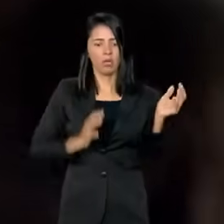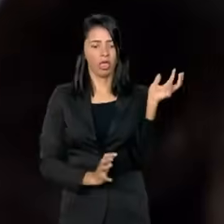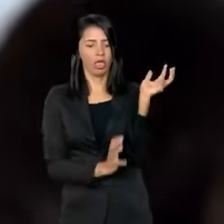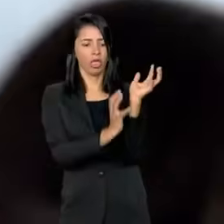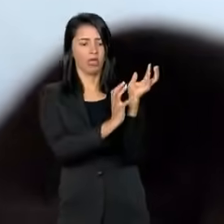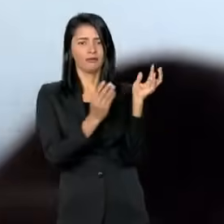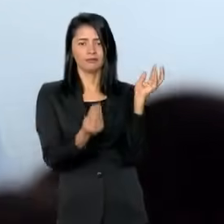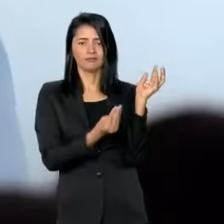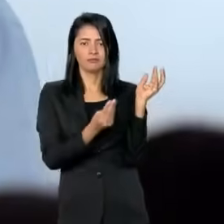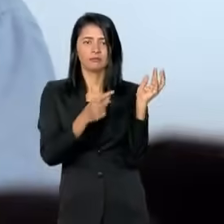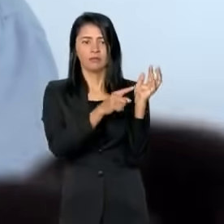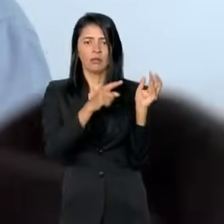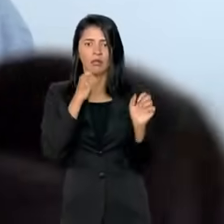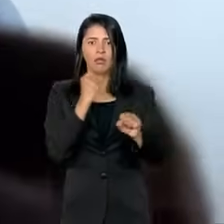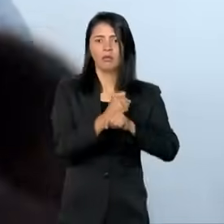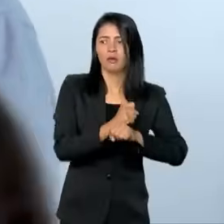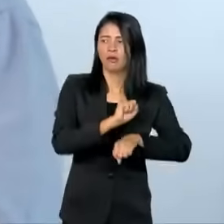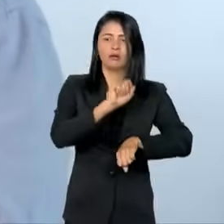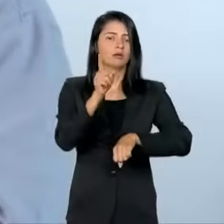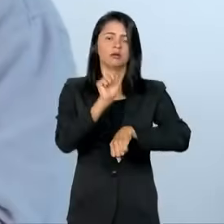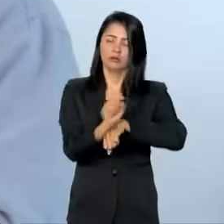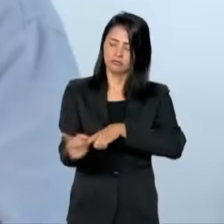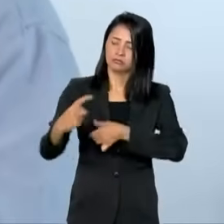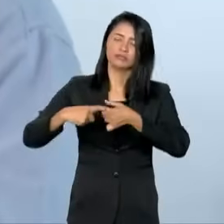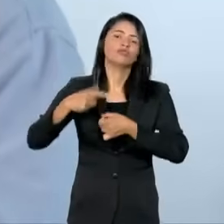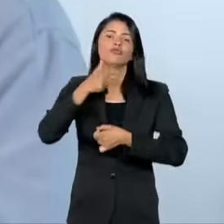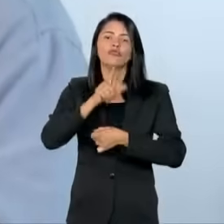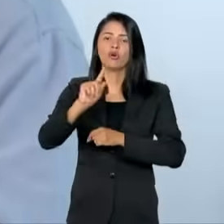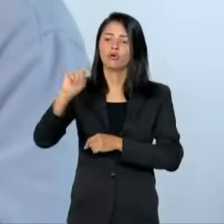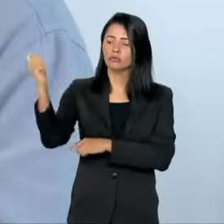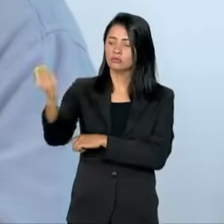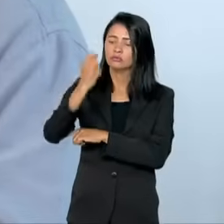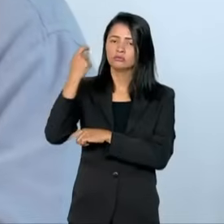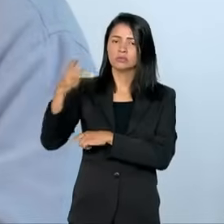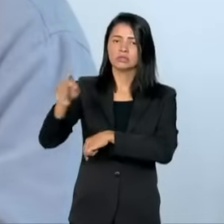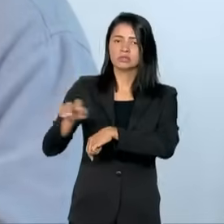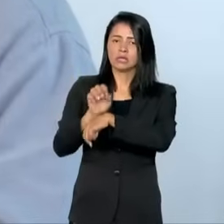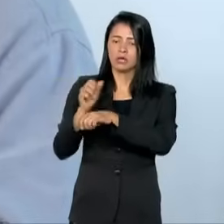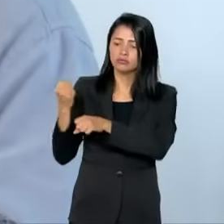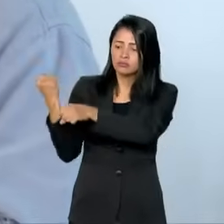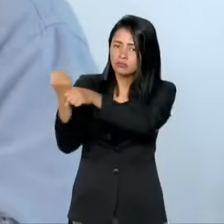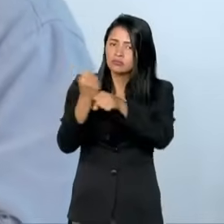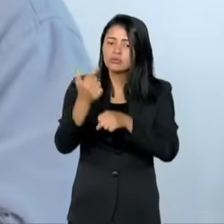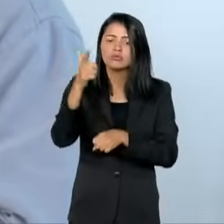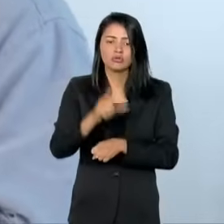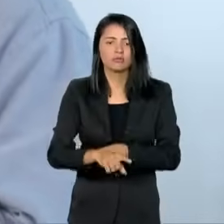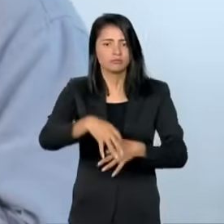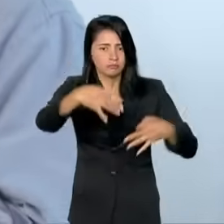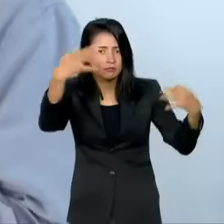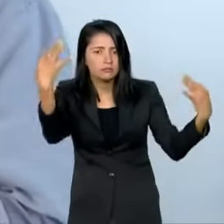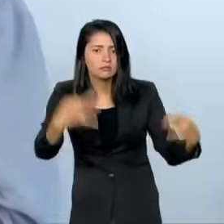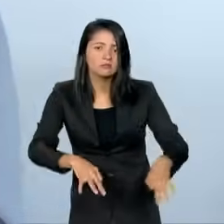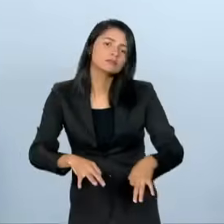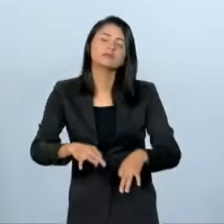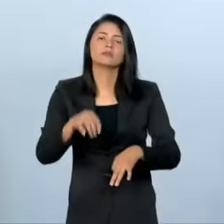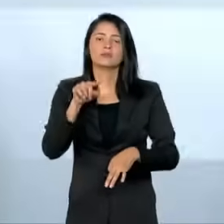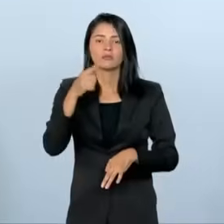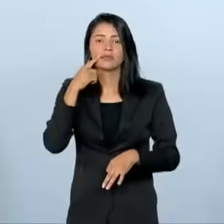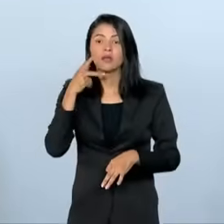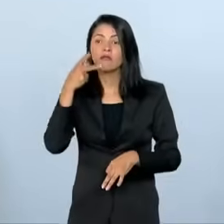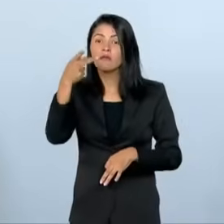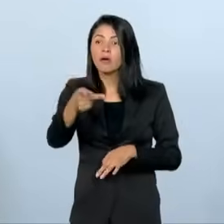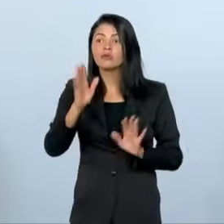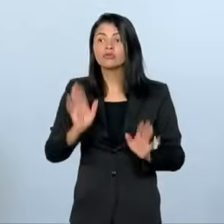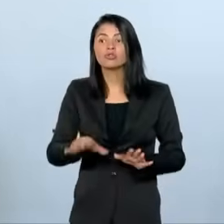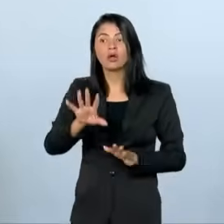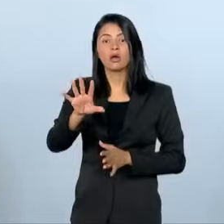burocracia para que a gente recupere a grandiosidade desse Estado. Pode ficar certo disso. Isso que está falado, está